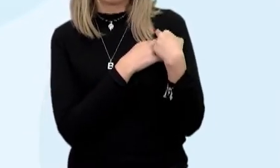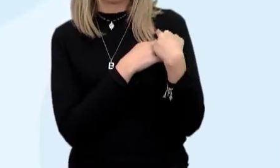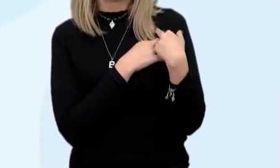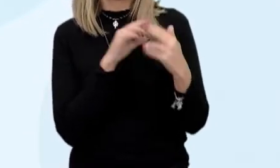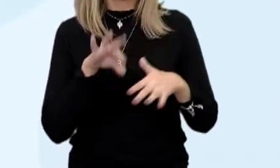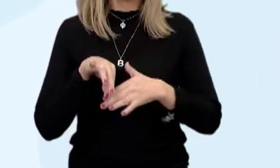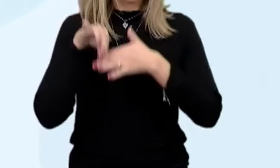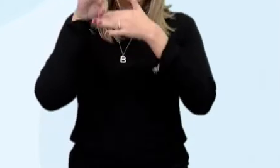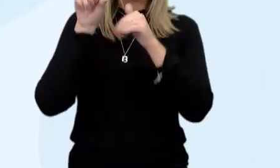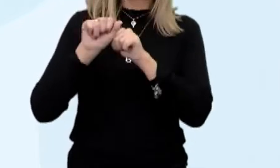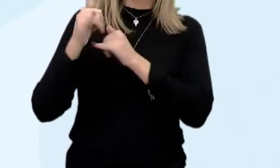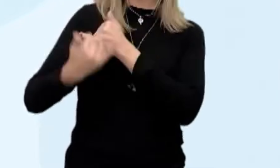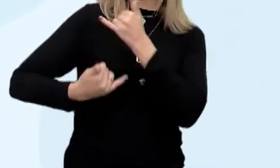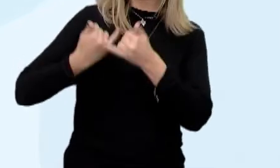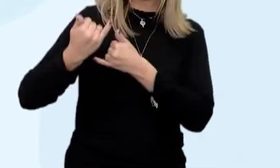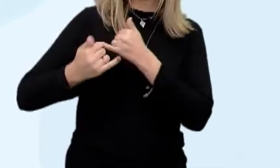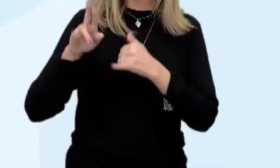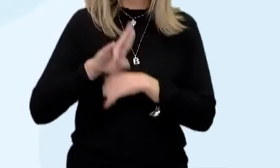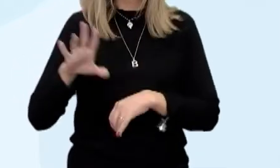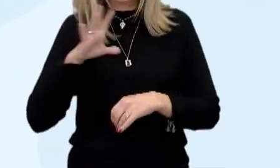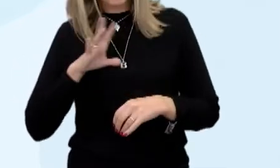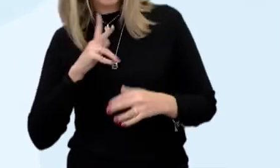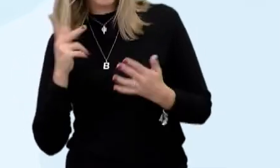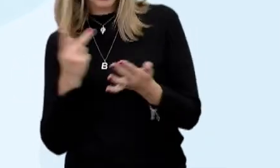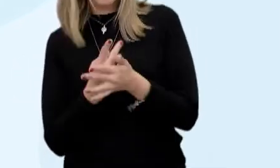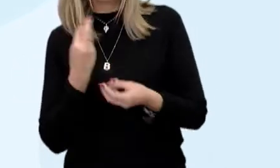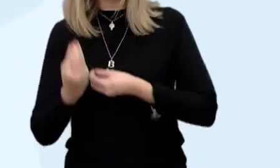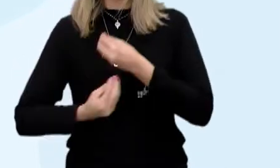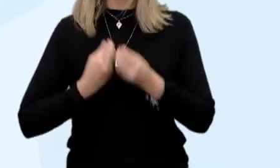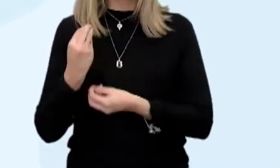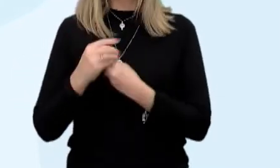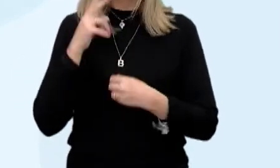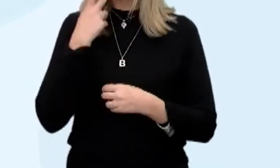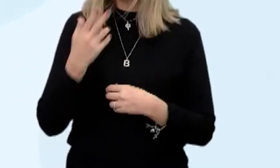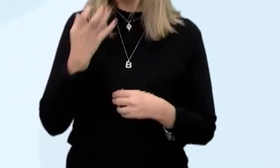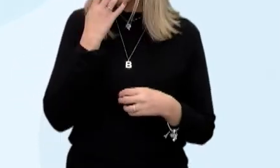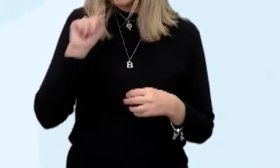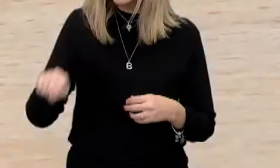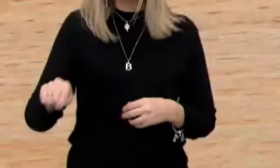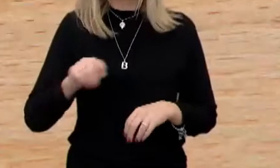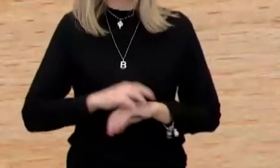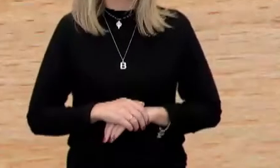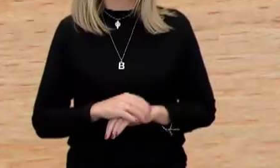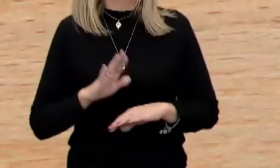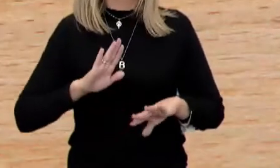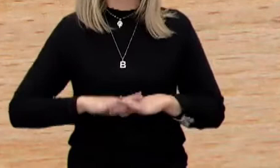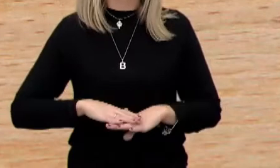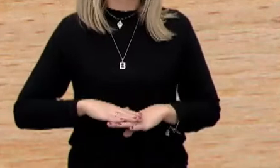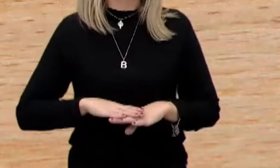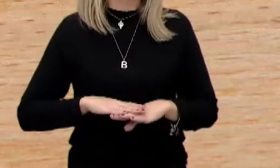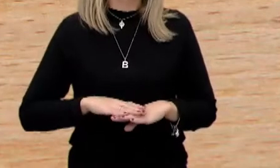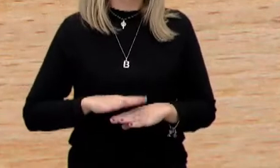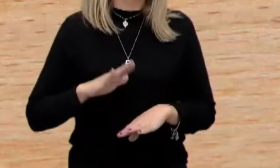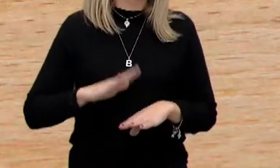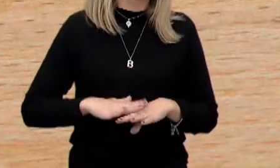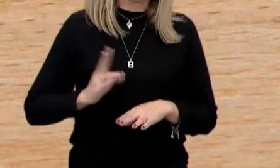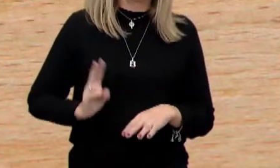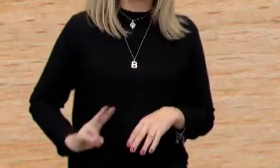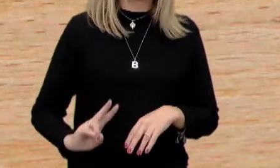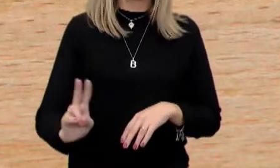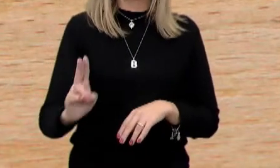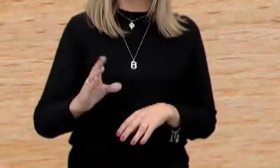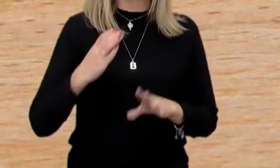faça alguma brincadeira, use o português errado, como se fosse a língua do cachorro. Certo. Mas, assim, na continuidade